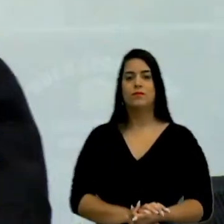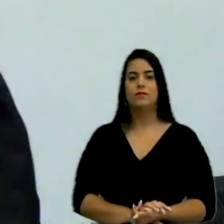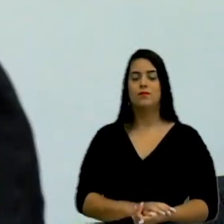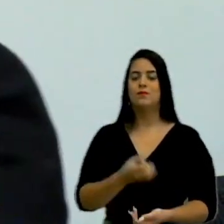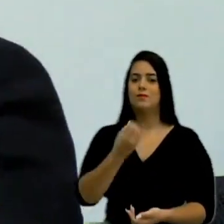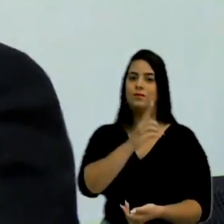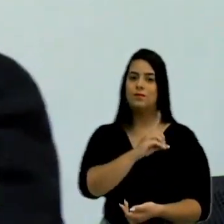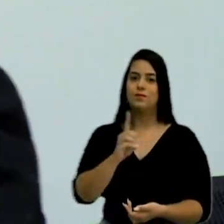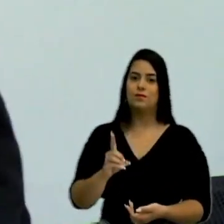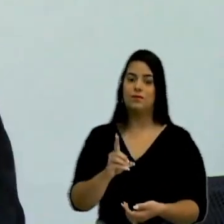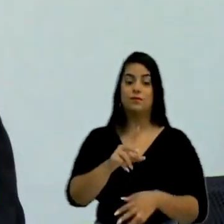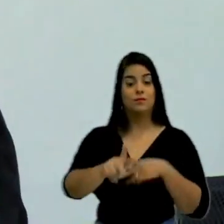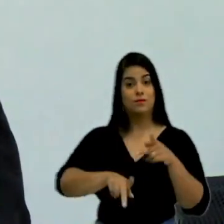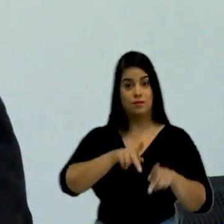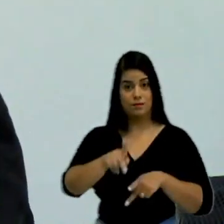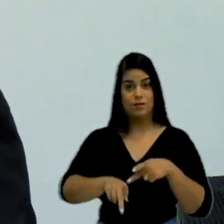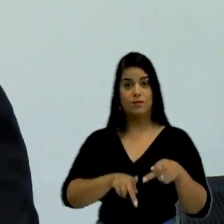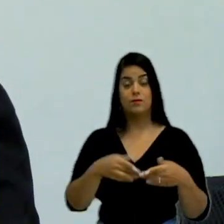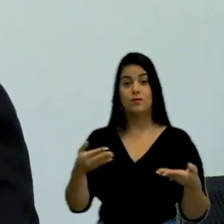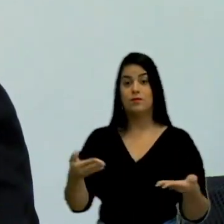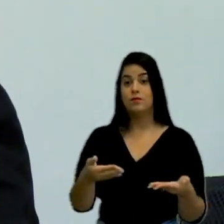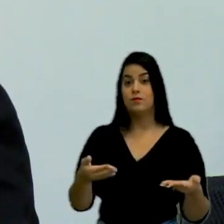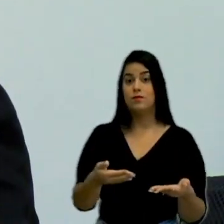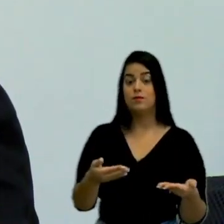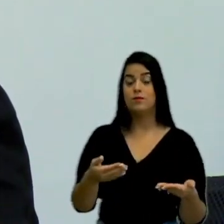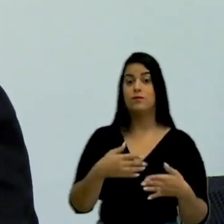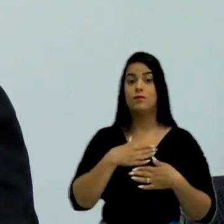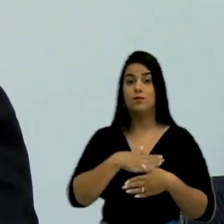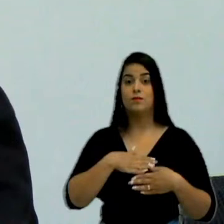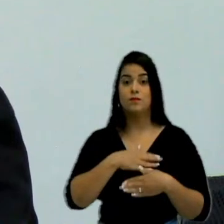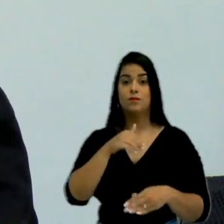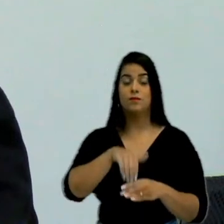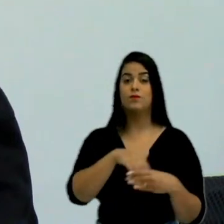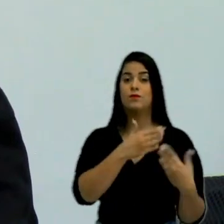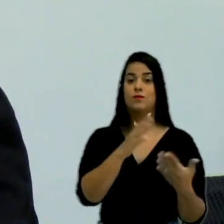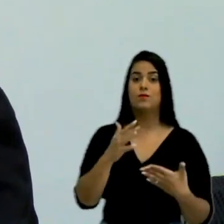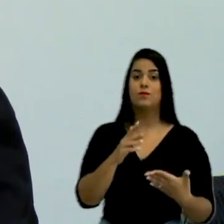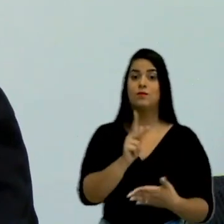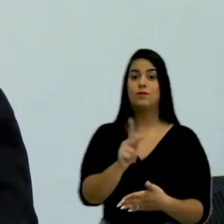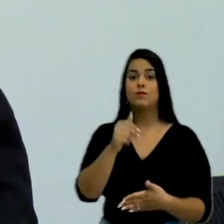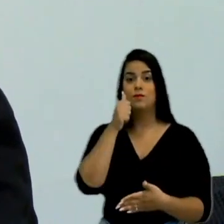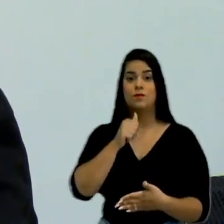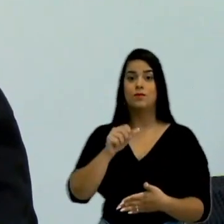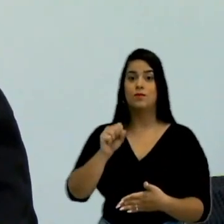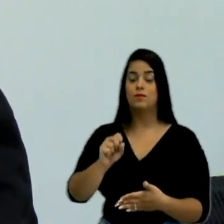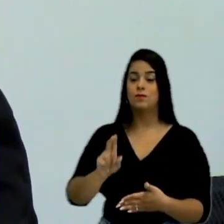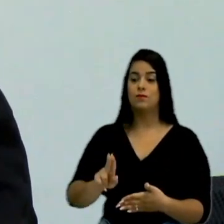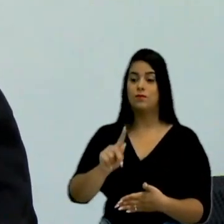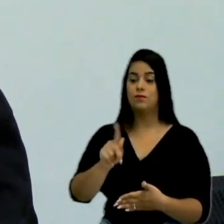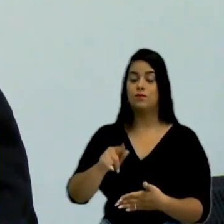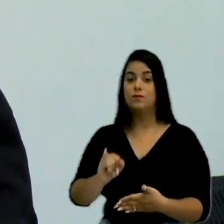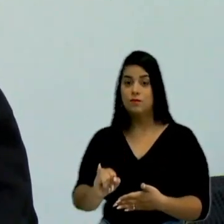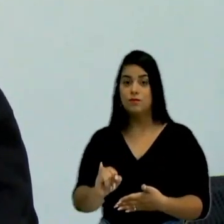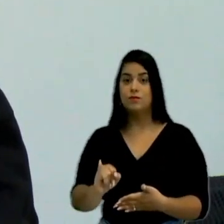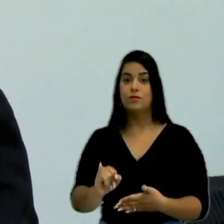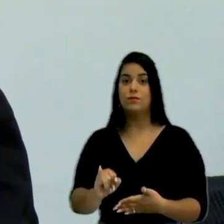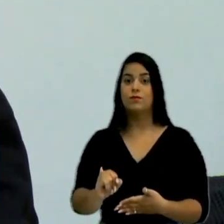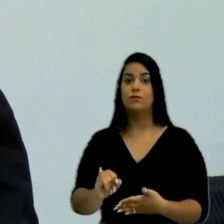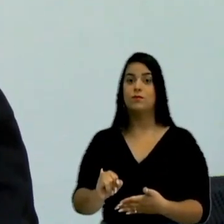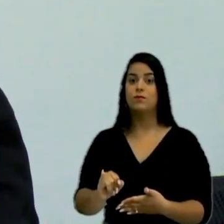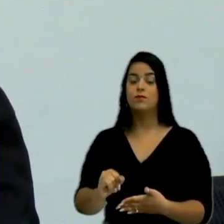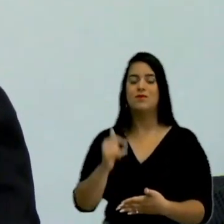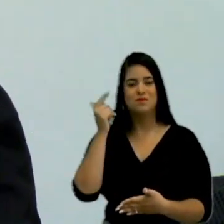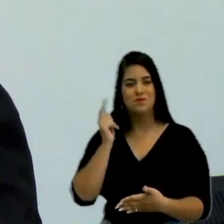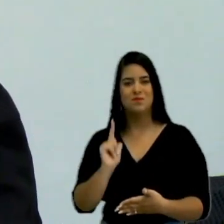Bom dia a toda a população. Hoje gostaria de colocar um voto de congratulação à professora Suzy, né, que recebeu